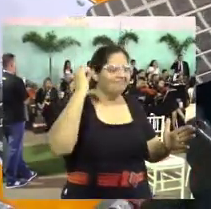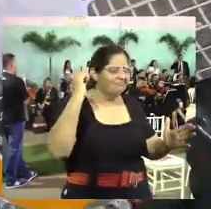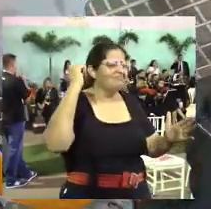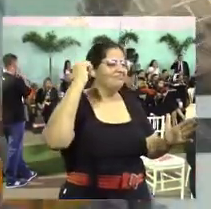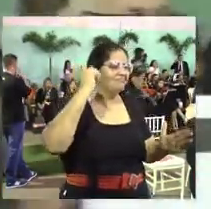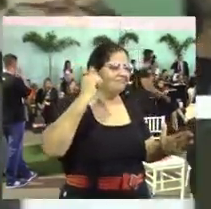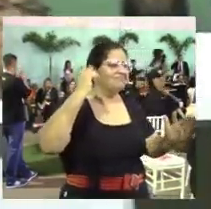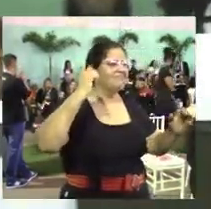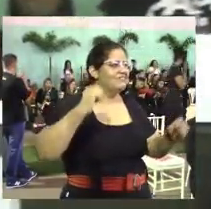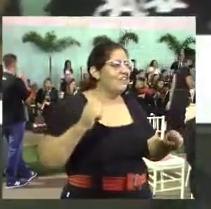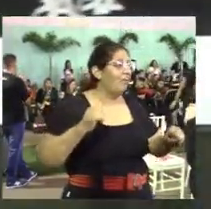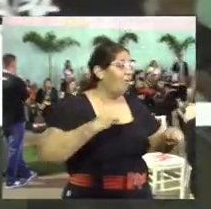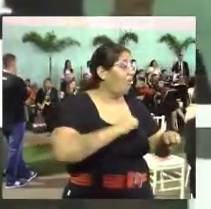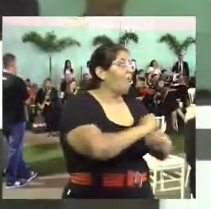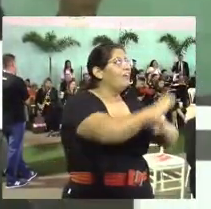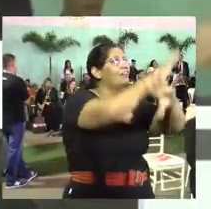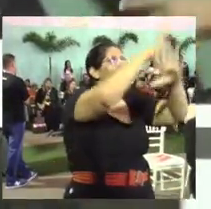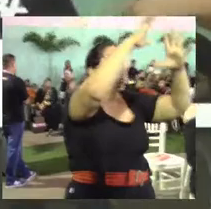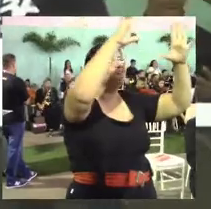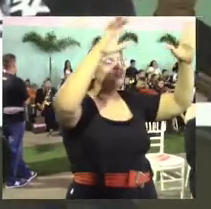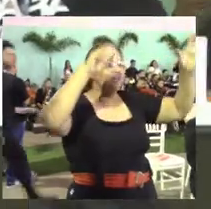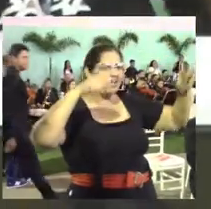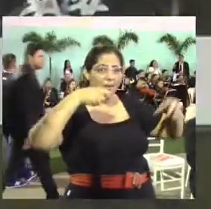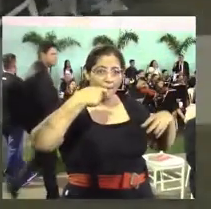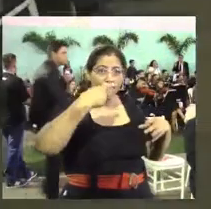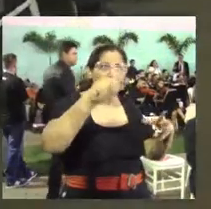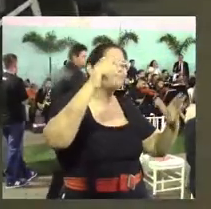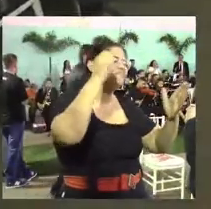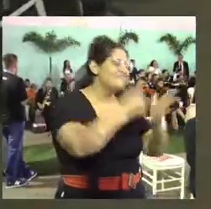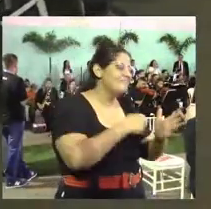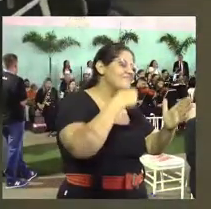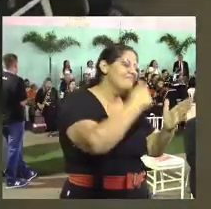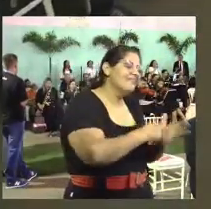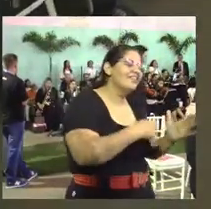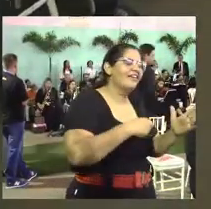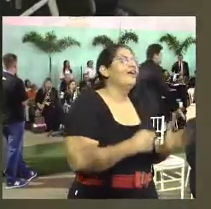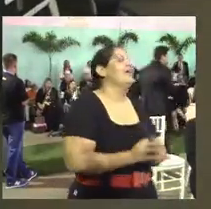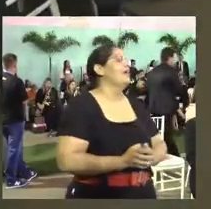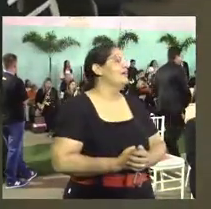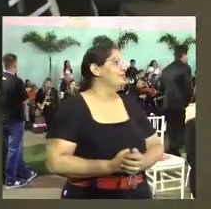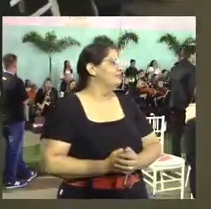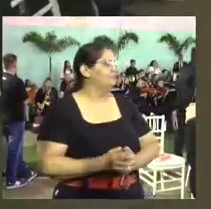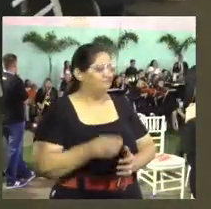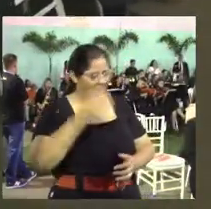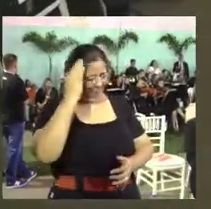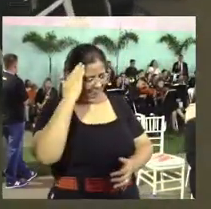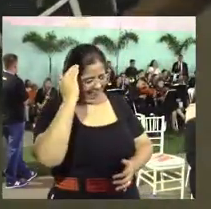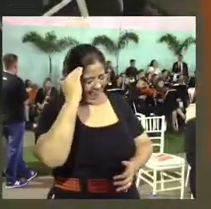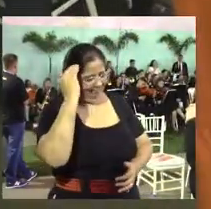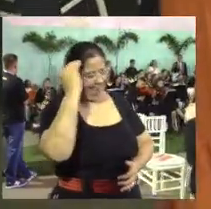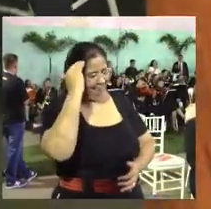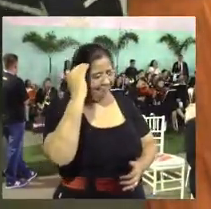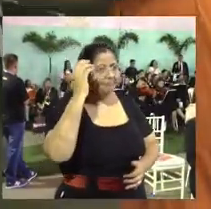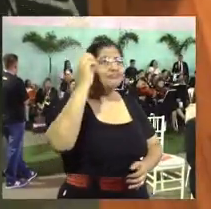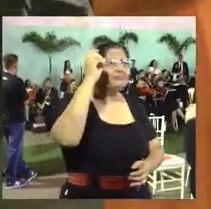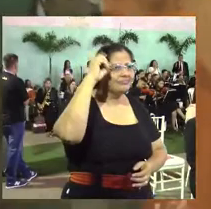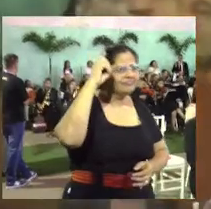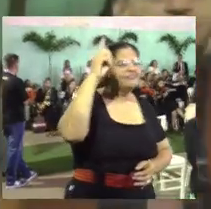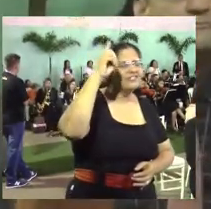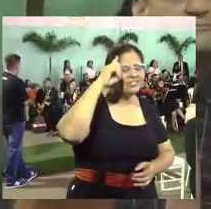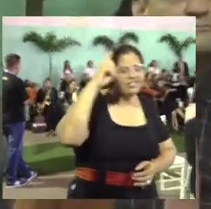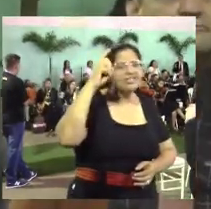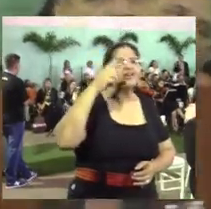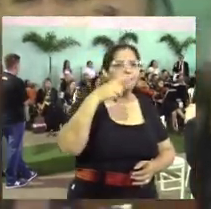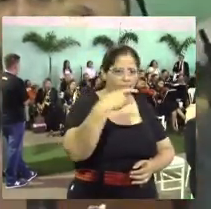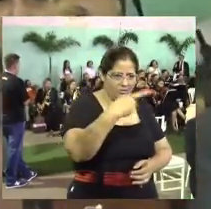sabendo que durante esse dia contigo eu vou lutar mas fique sabendo que durante